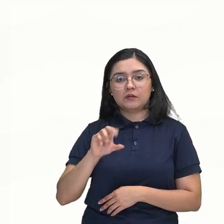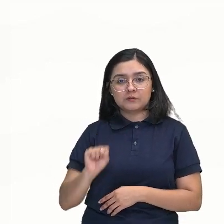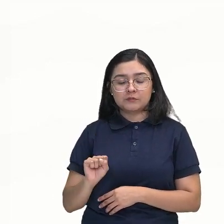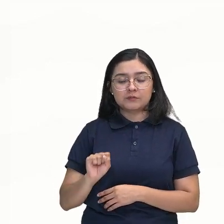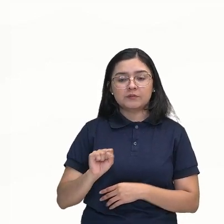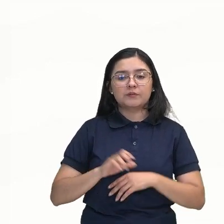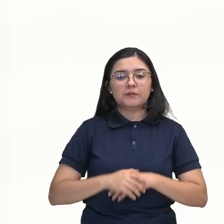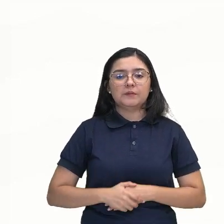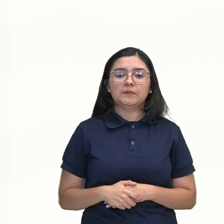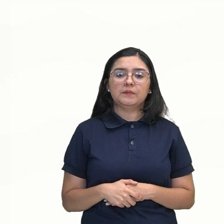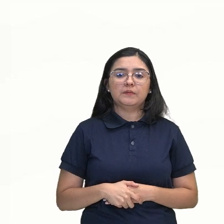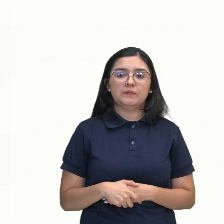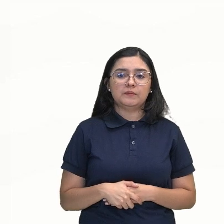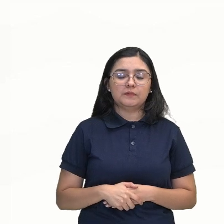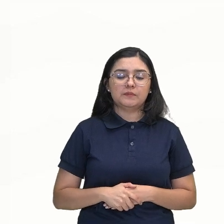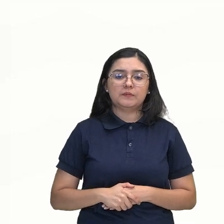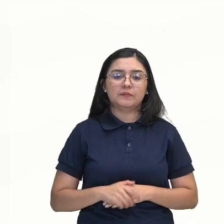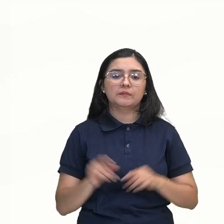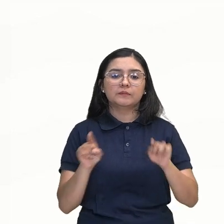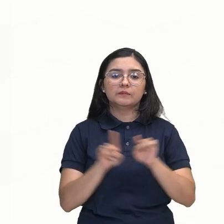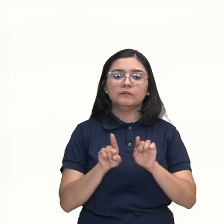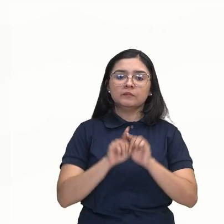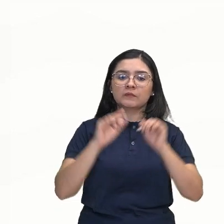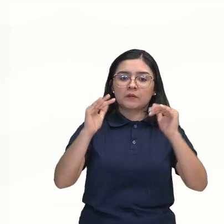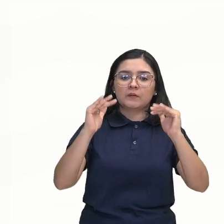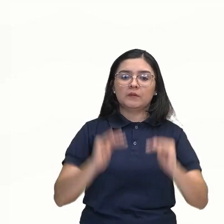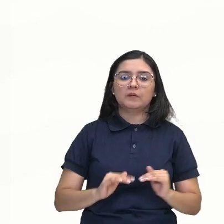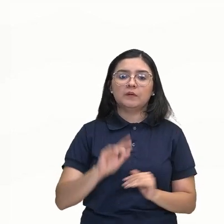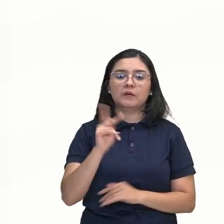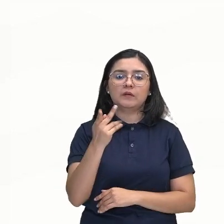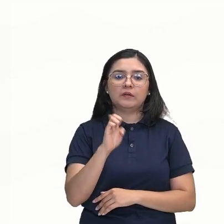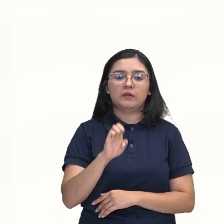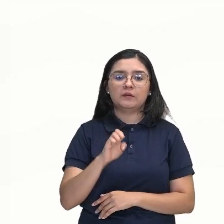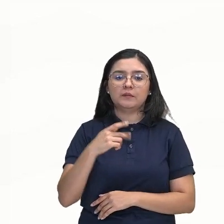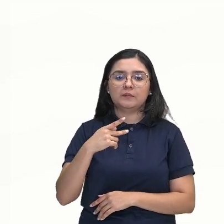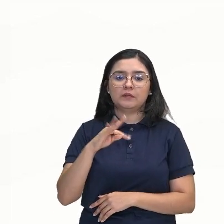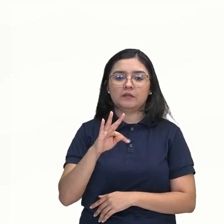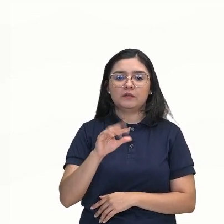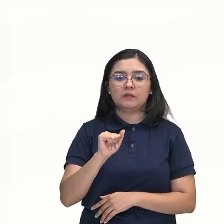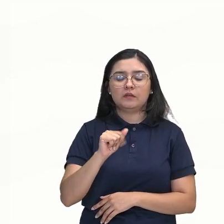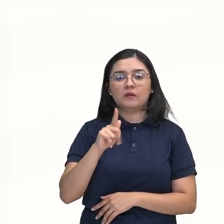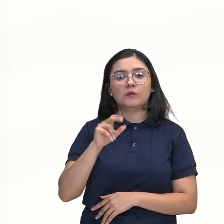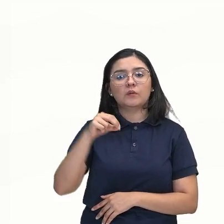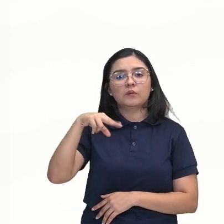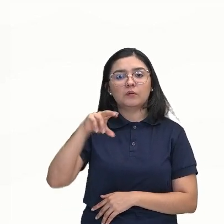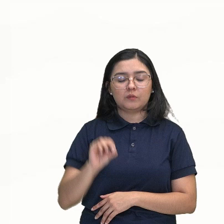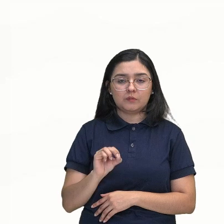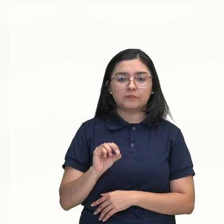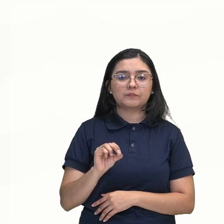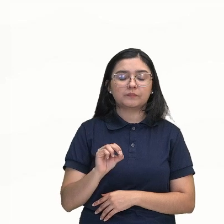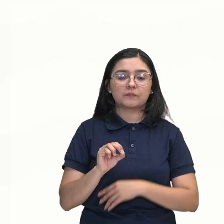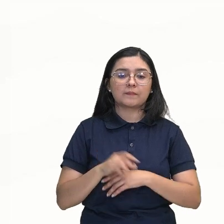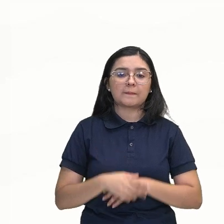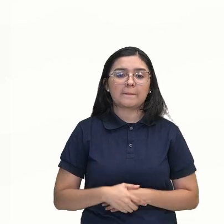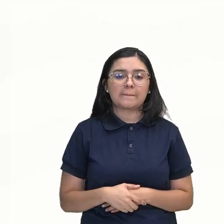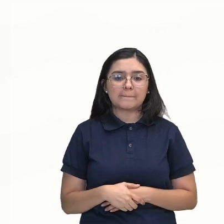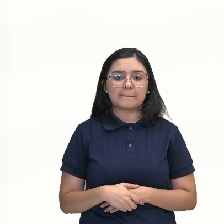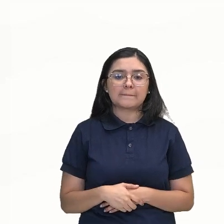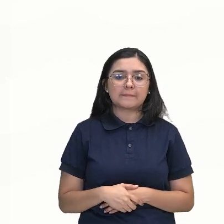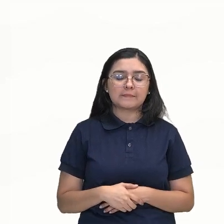graus. Mesma coisa, fazendo aqui para o nosso heptágono regular,